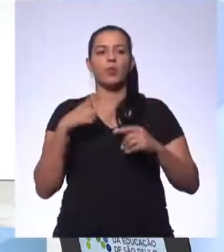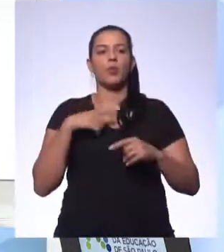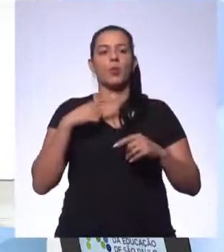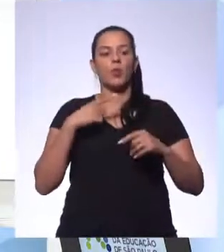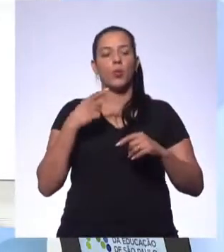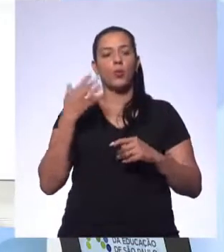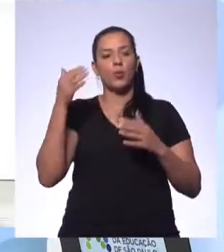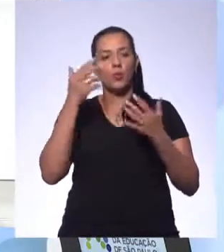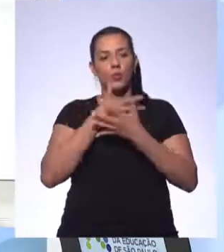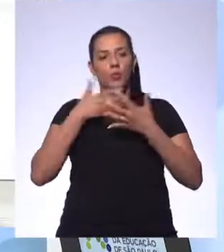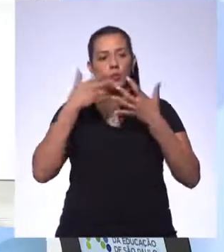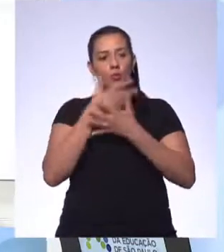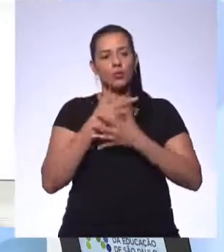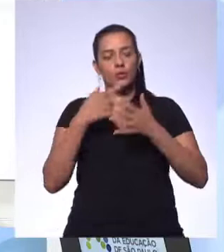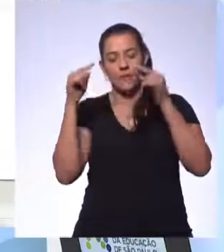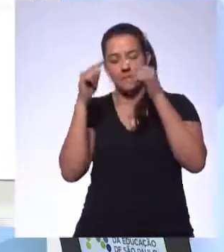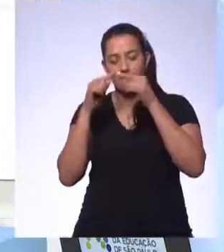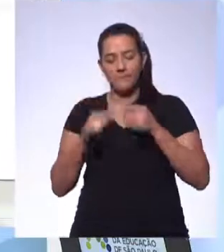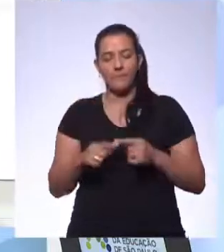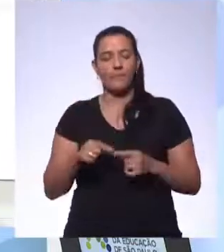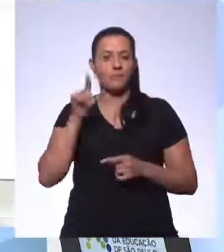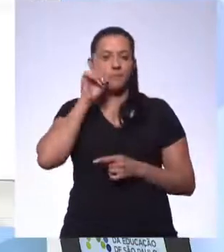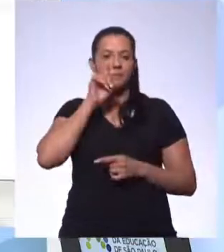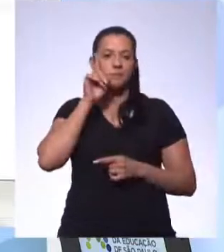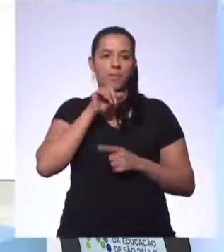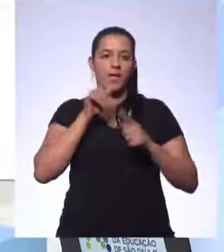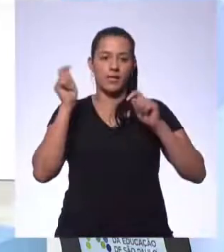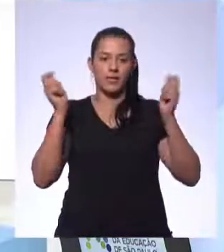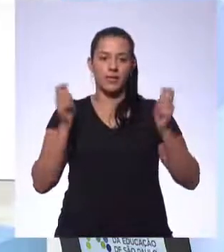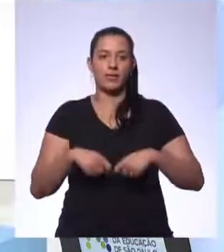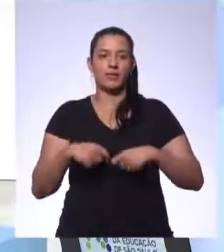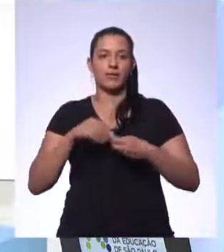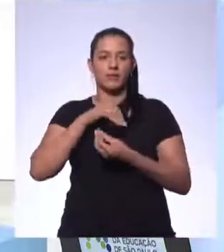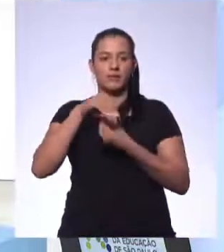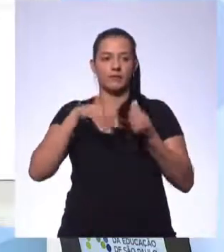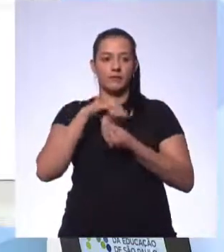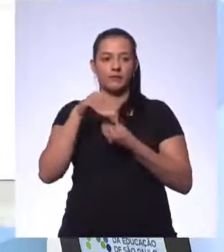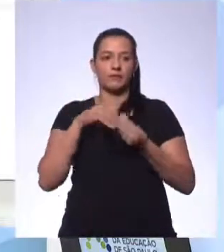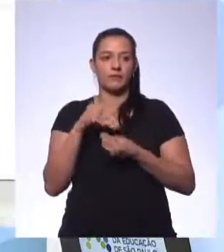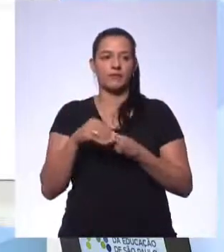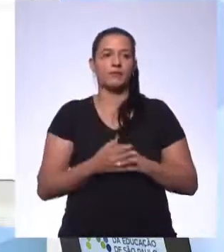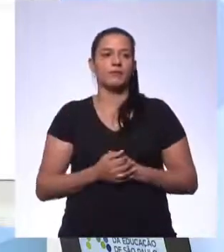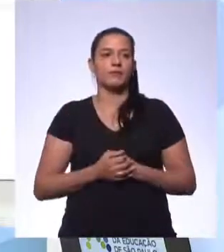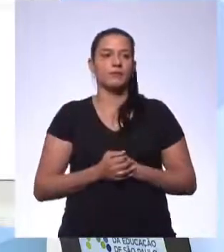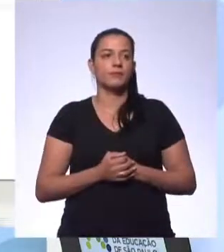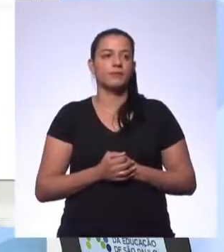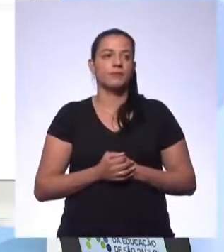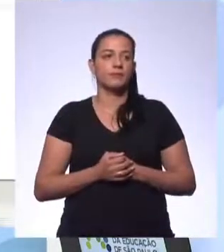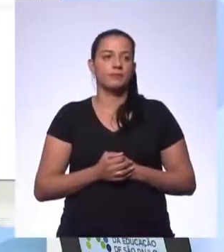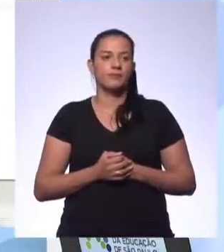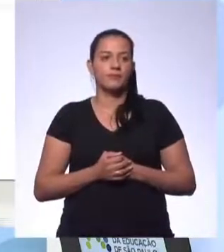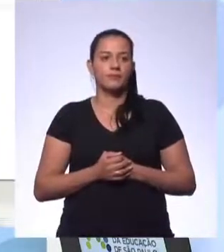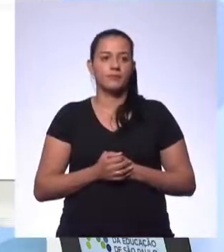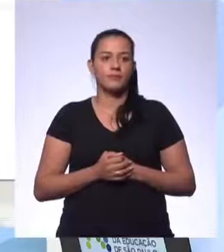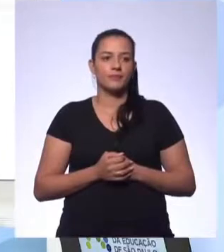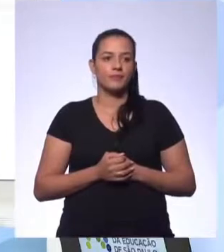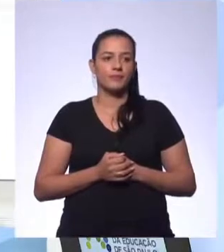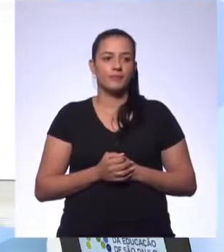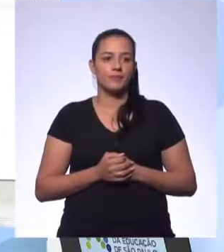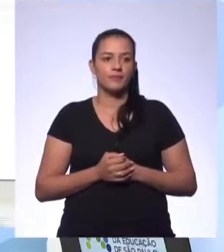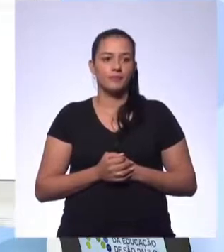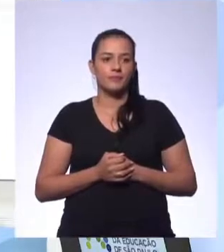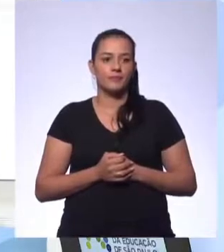também músicas, né, do estilo black americanas. Aí você consegue fazer o entrelaço entre essas duas coisas aqui, tá? Esses dois nomes aqui, tá